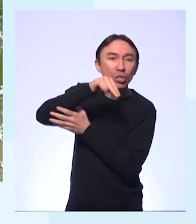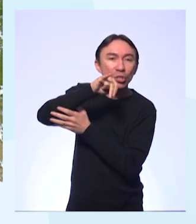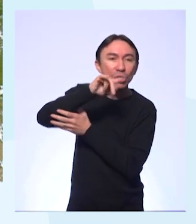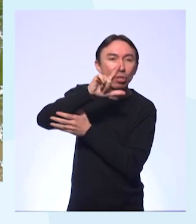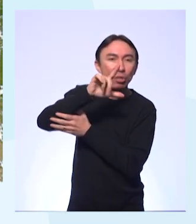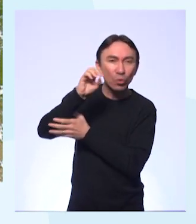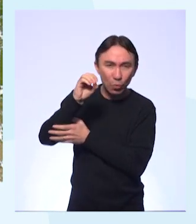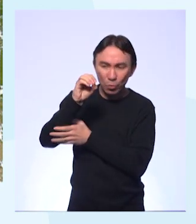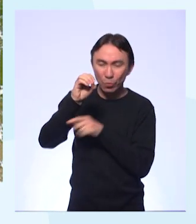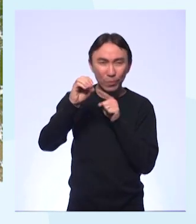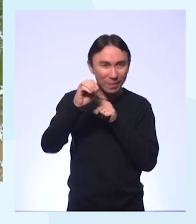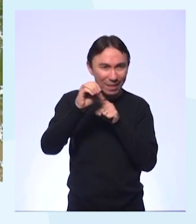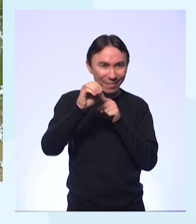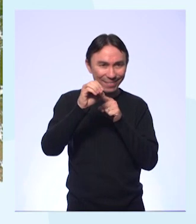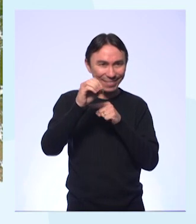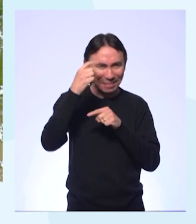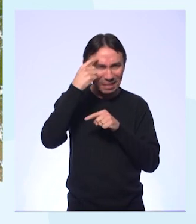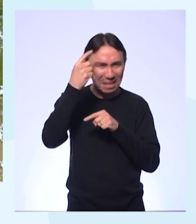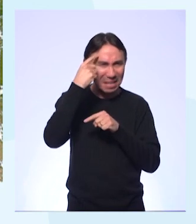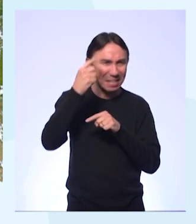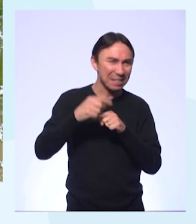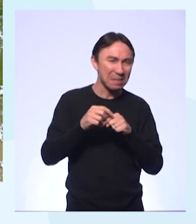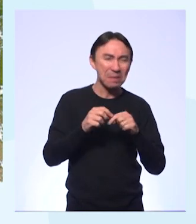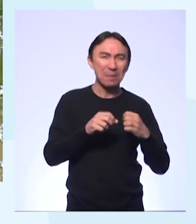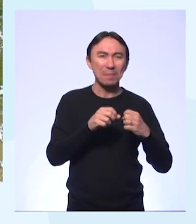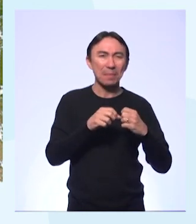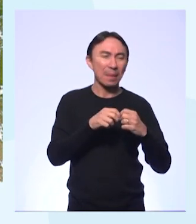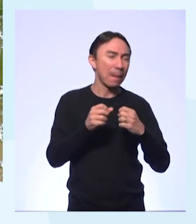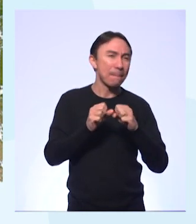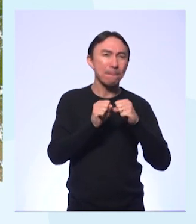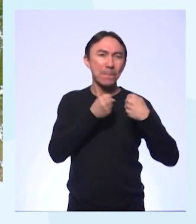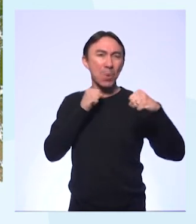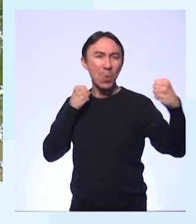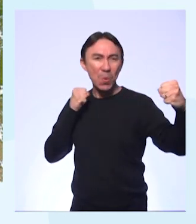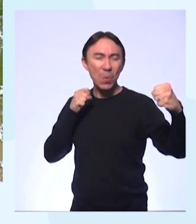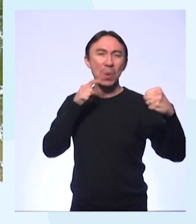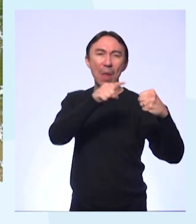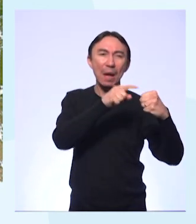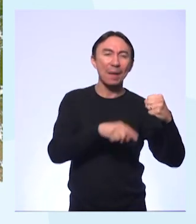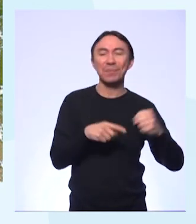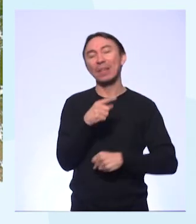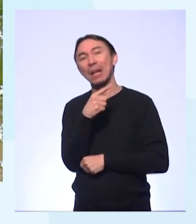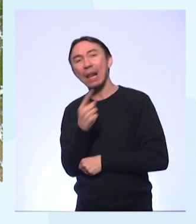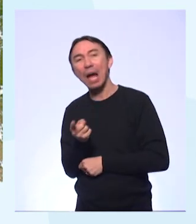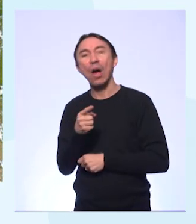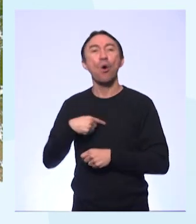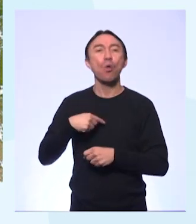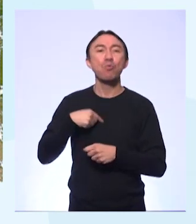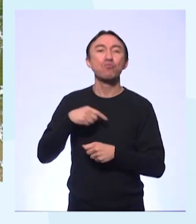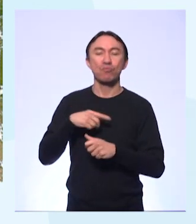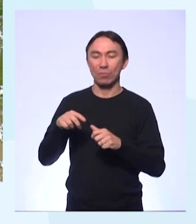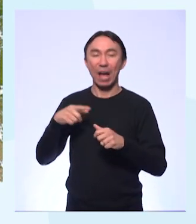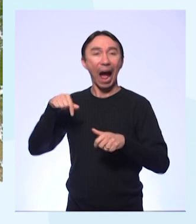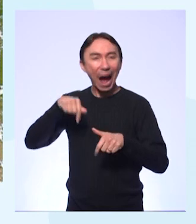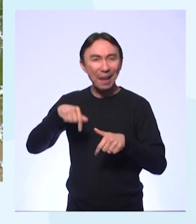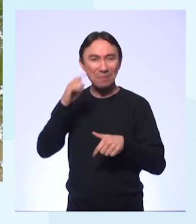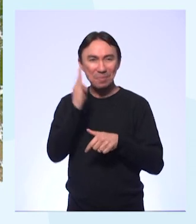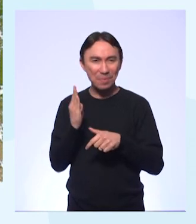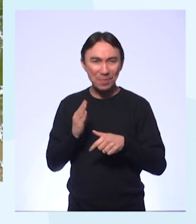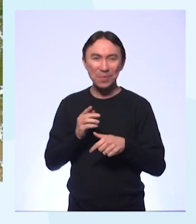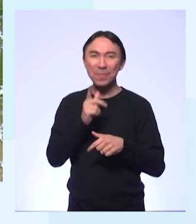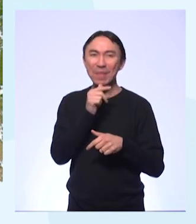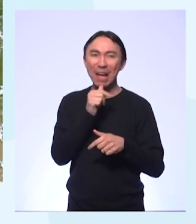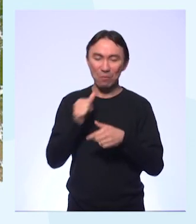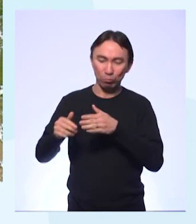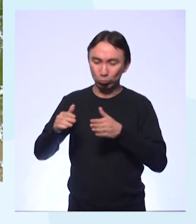Rio Nilo, né, nessa questão de ser maior, né, do que o Rio Amazonas, porque tem pesquisas aí que dizem que o Rio Amazonas é